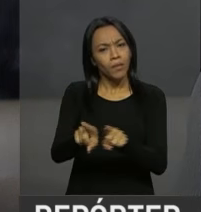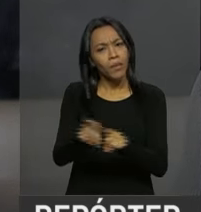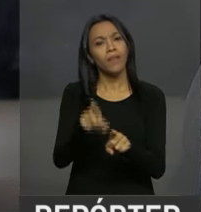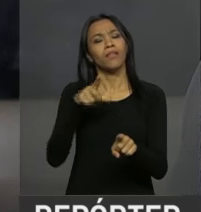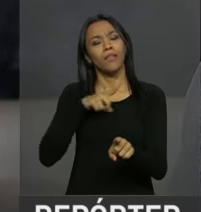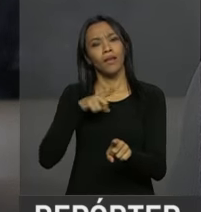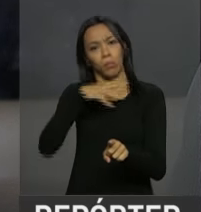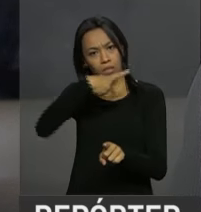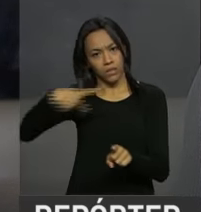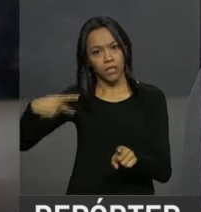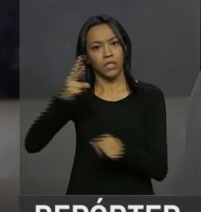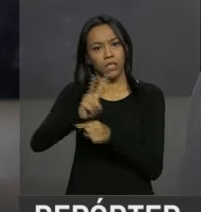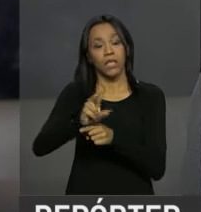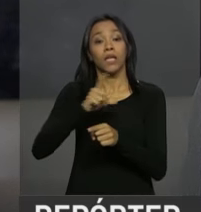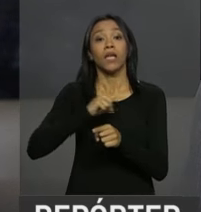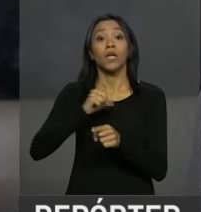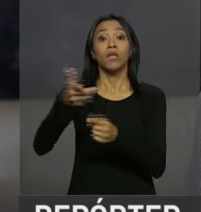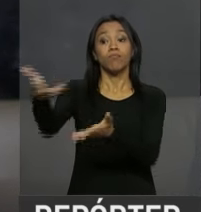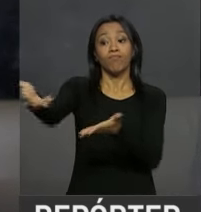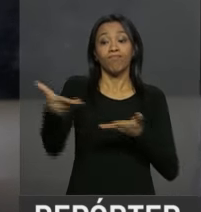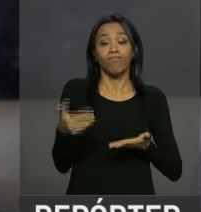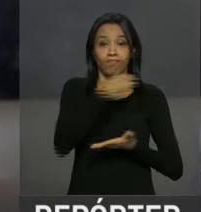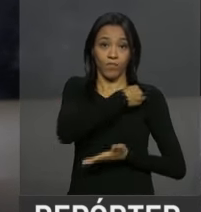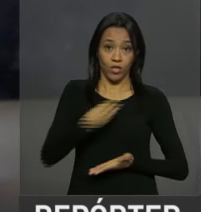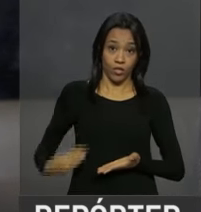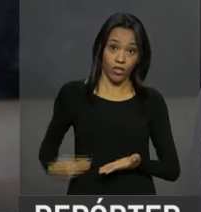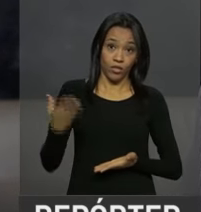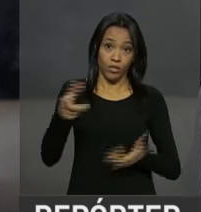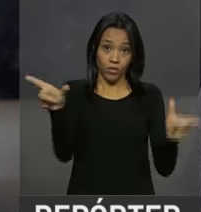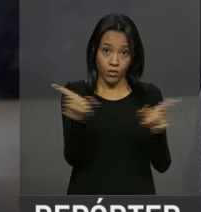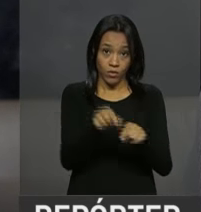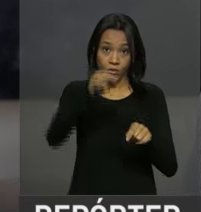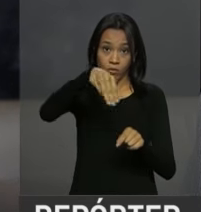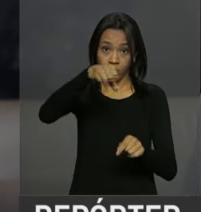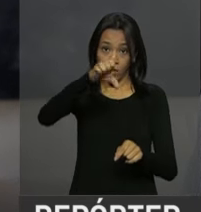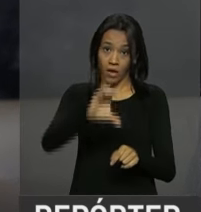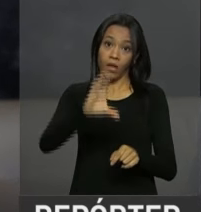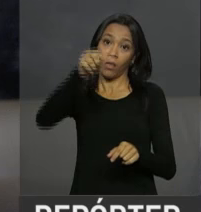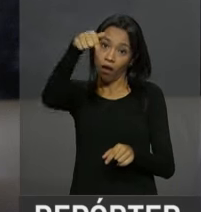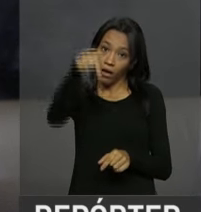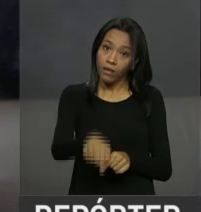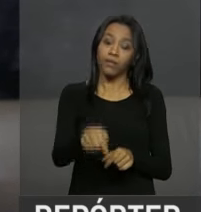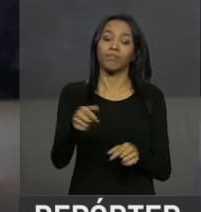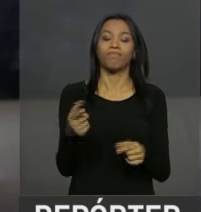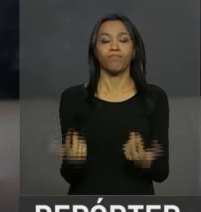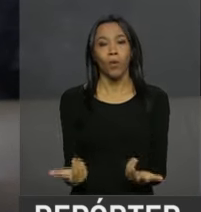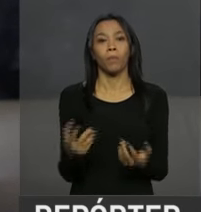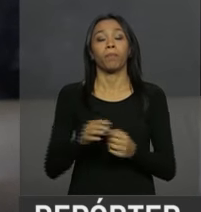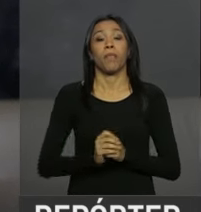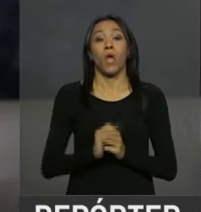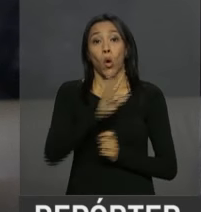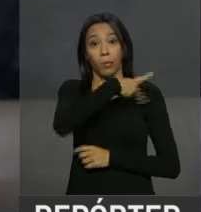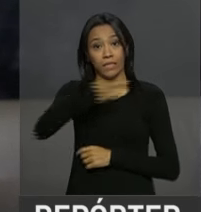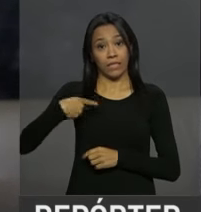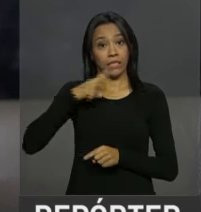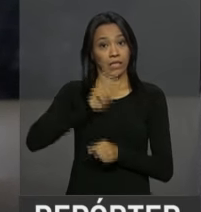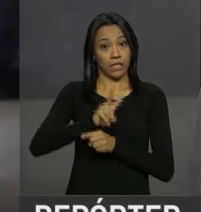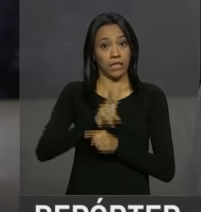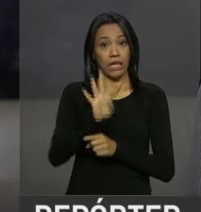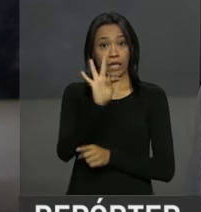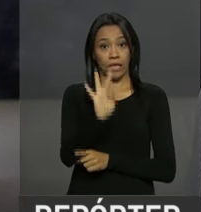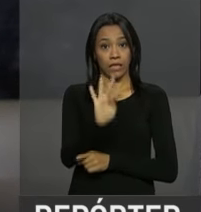Temer recebe o ministro da educação, Mendonça Filho, também aqui no Palácio do Planalto. Bom, o presidente interino não teve